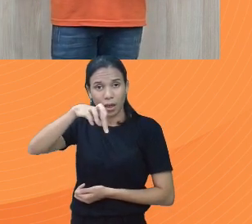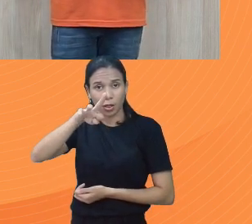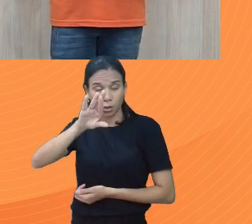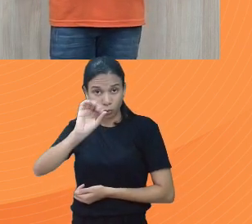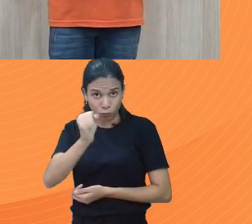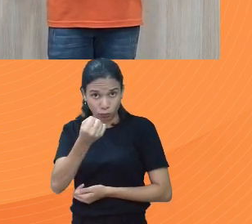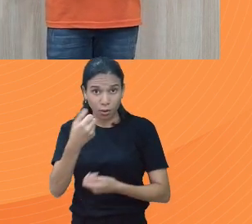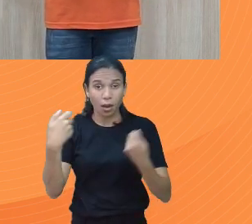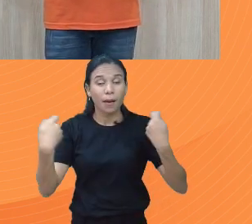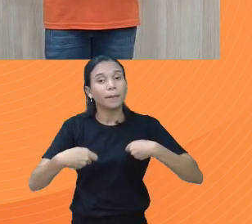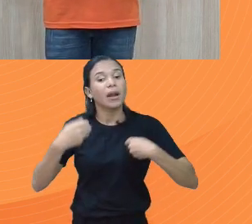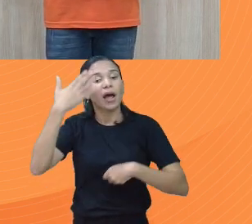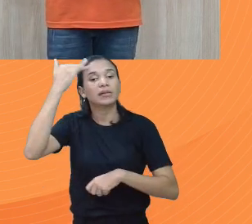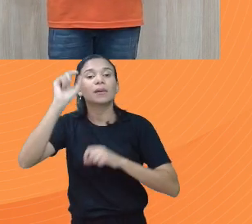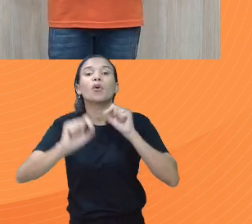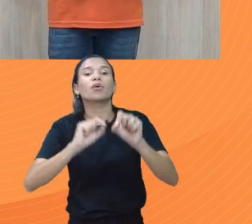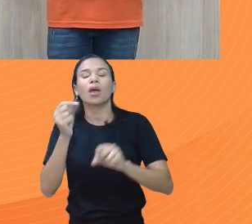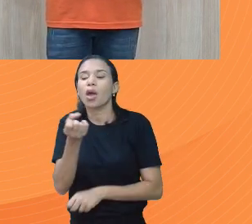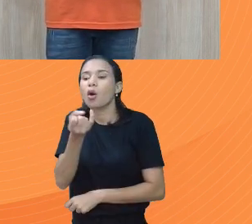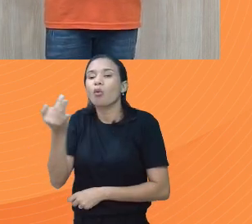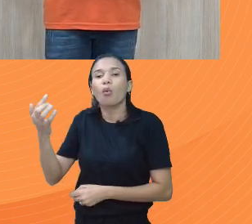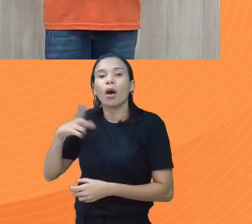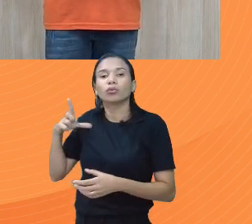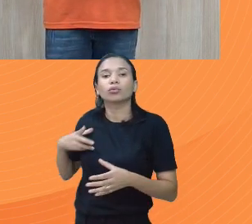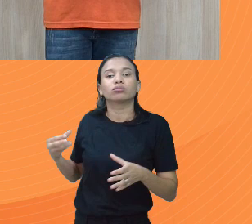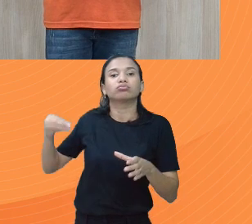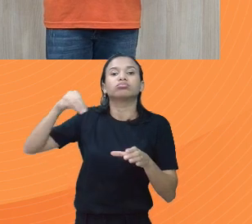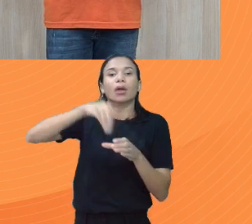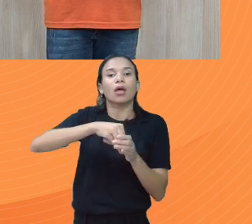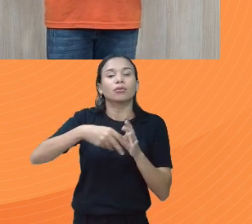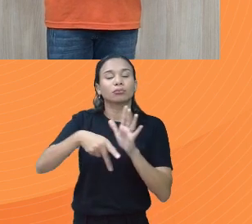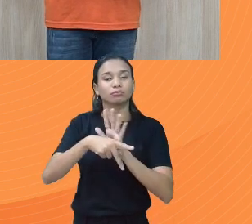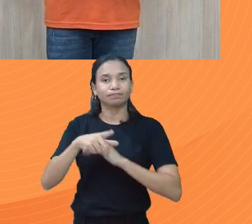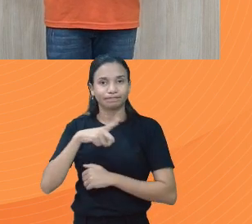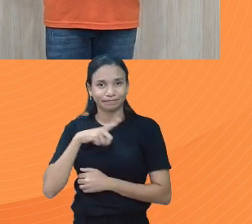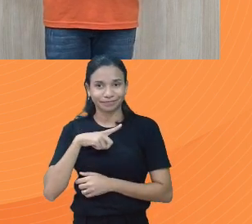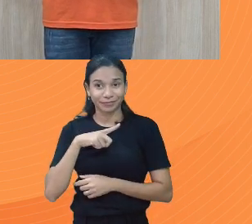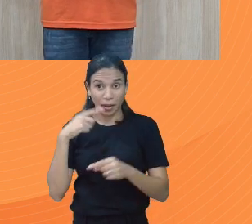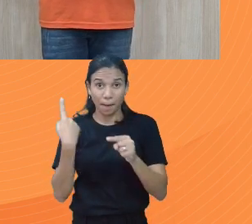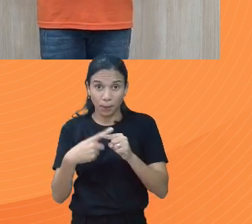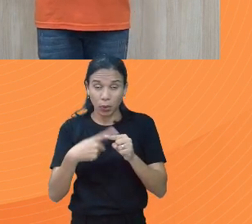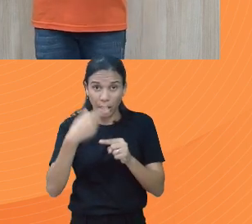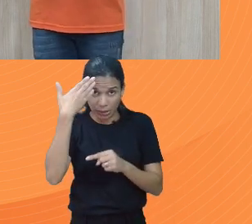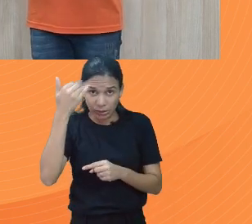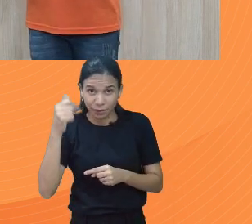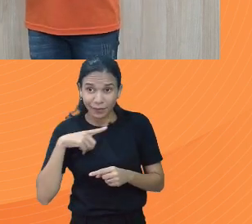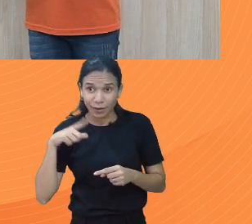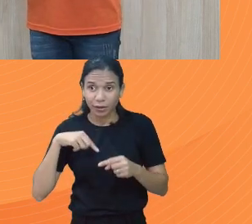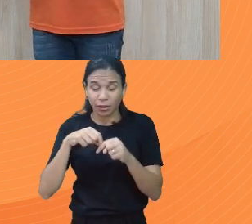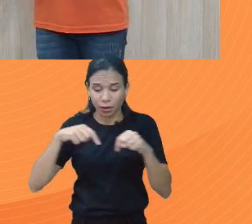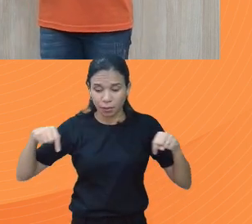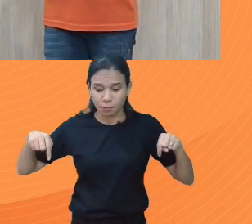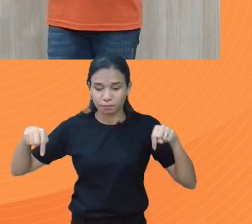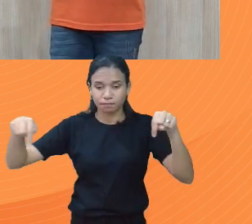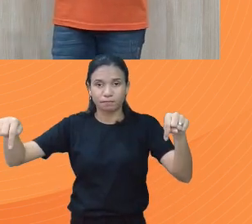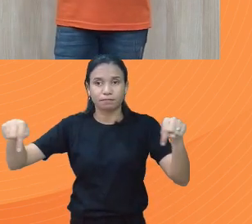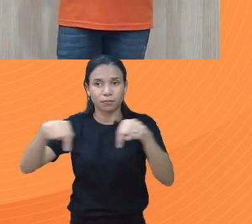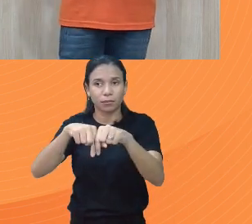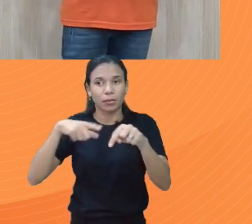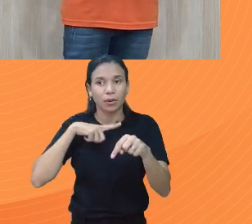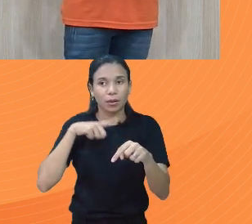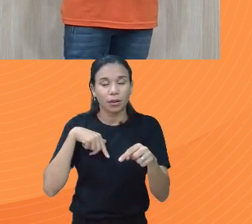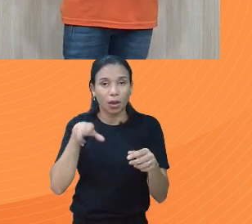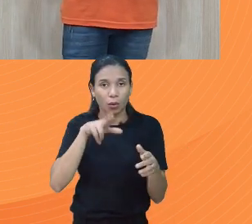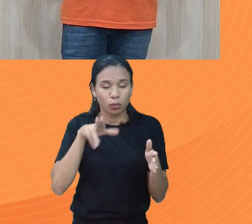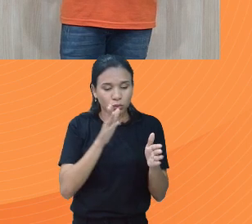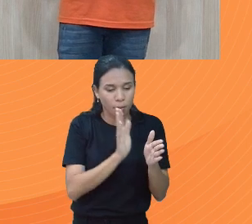quantos vasinhos cabem em cada uma das dimensões. Porque se a gente sabe quantos vasinhos cabem, de acordo com essa dimensão